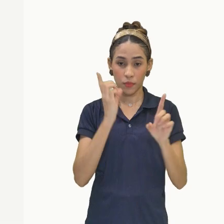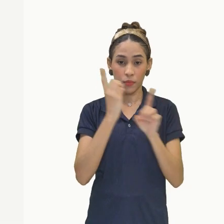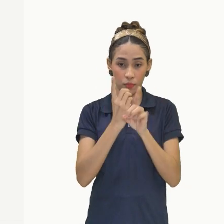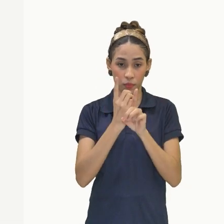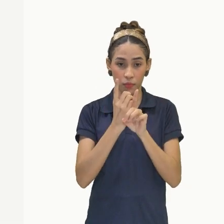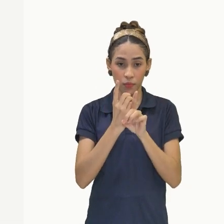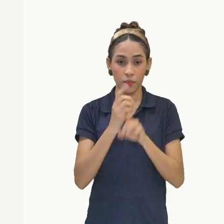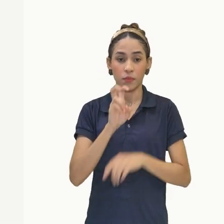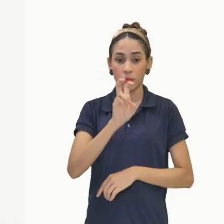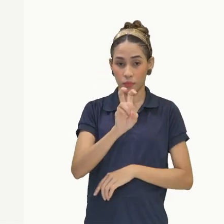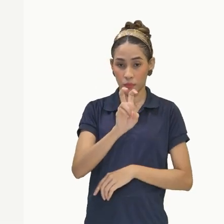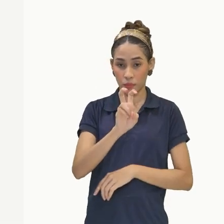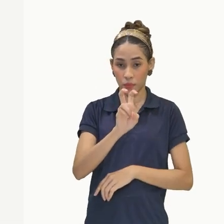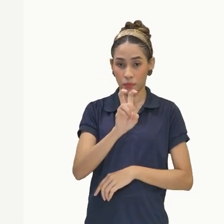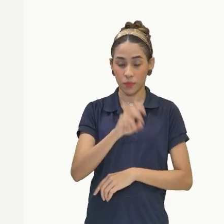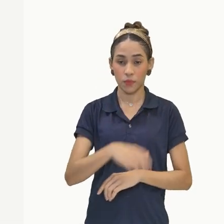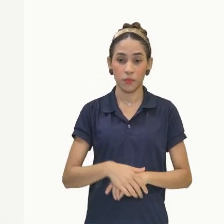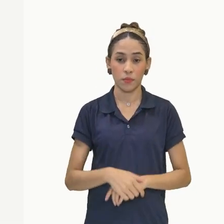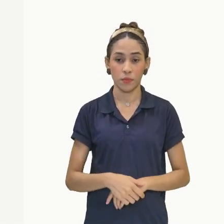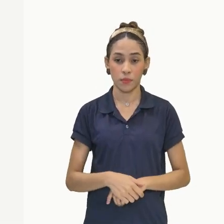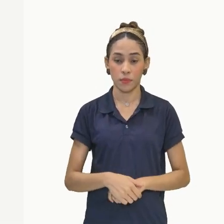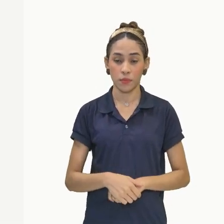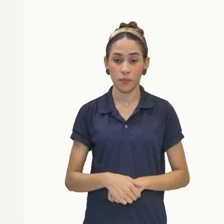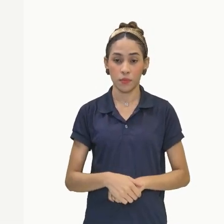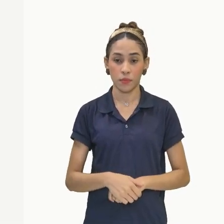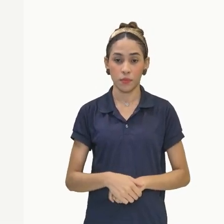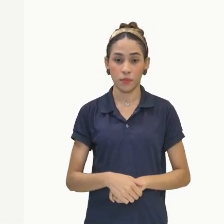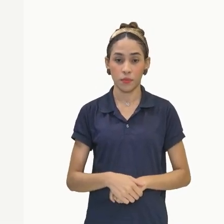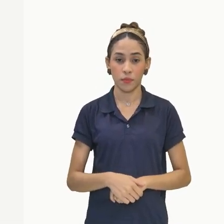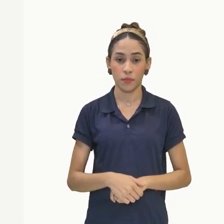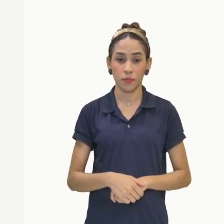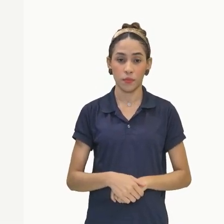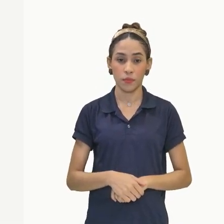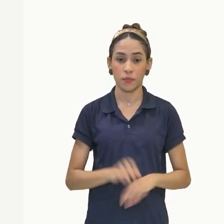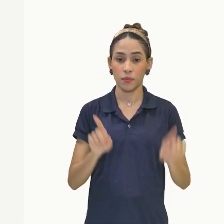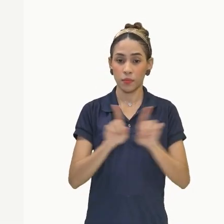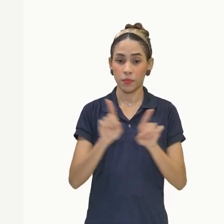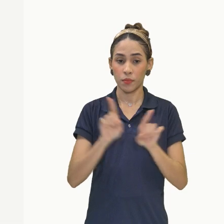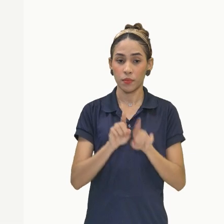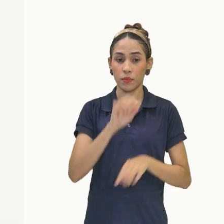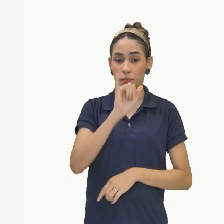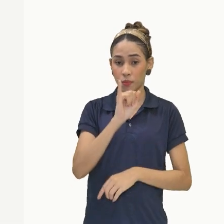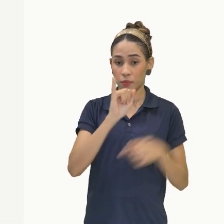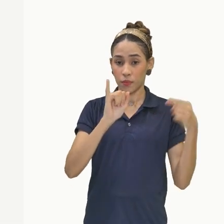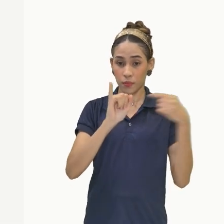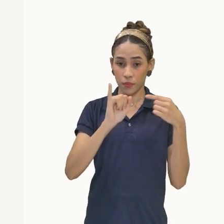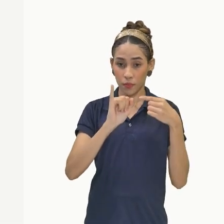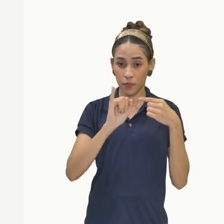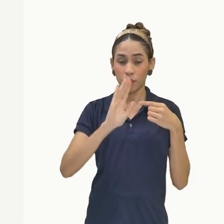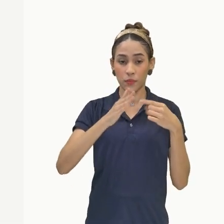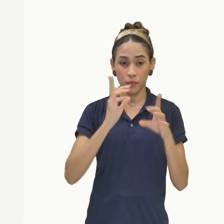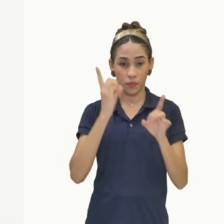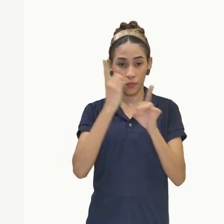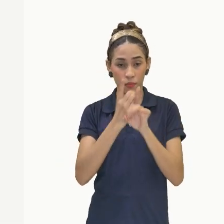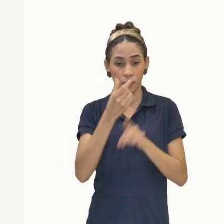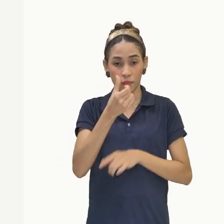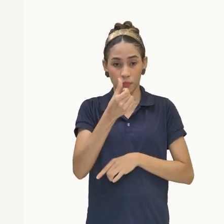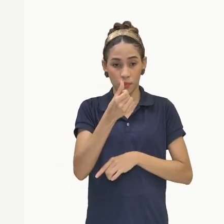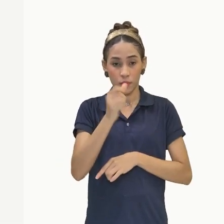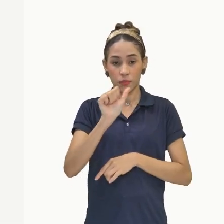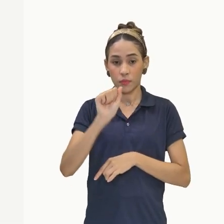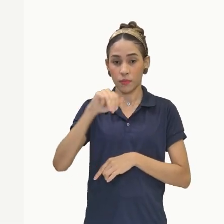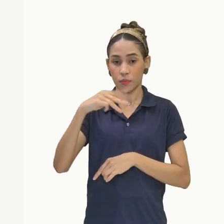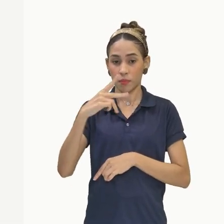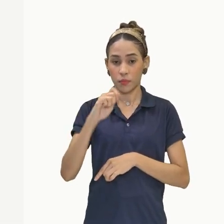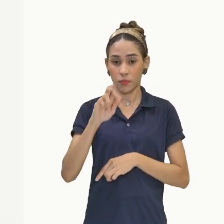está lá no enunciado da questão, ela vale 5 ohms. E a intensidade da corrente a gente encontrou lá no item A, vale 6